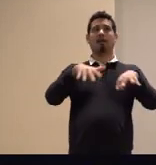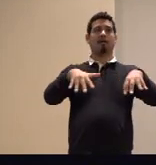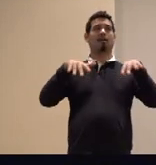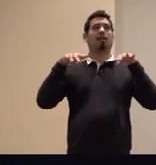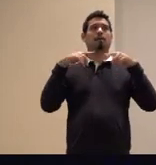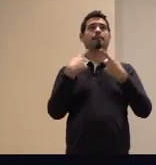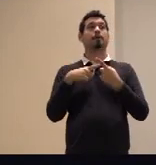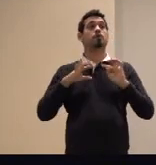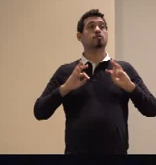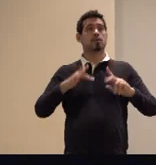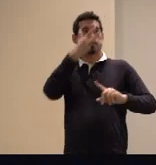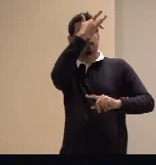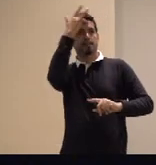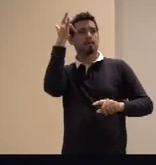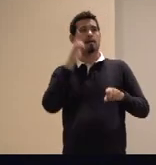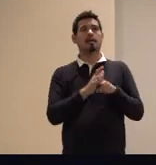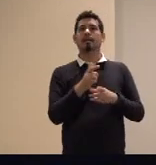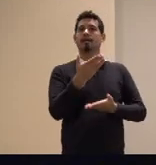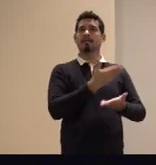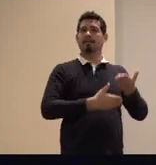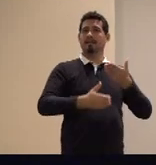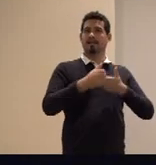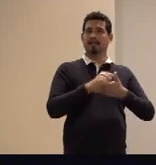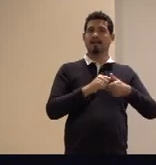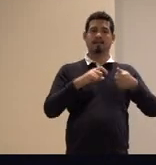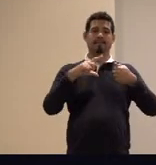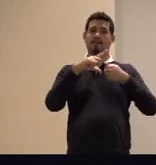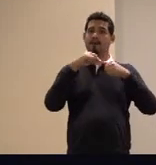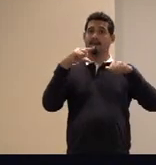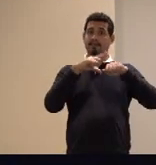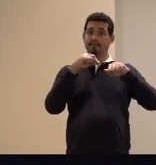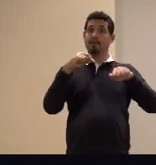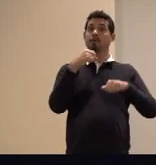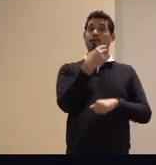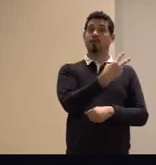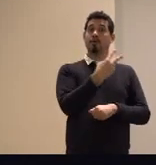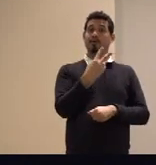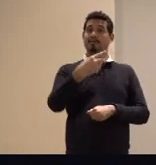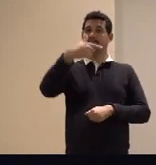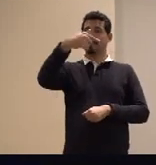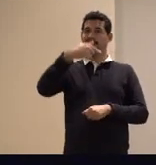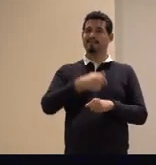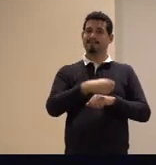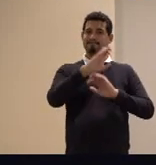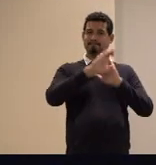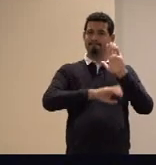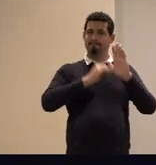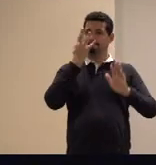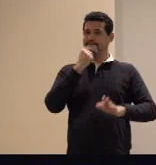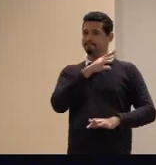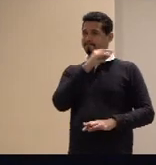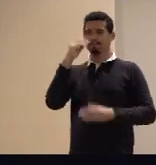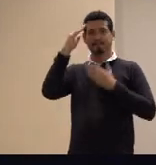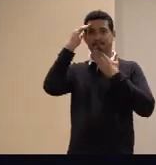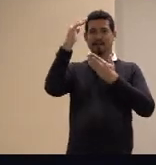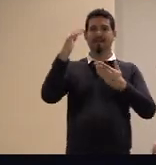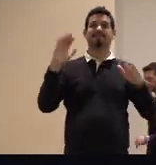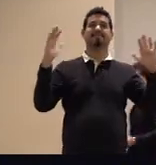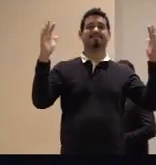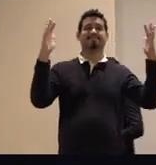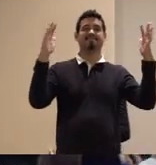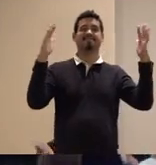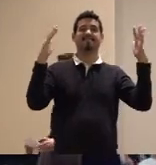aqui todo mundo está comprometido com o artigo 227 da Constituição, com a prioridade absoluta que é a criança e o adolescente. Muito obrigada.